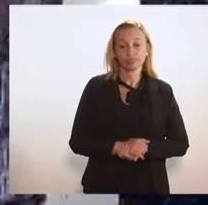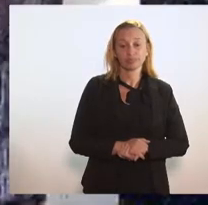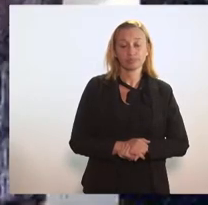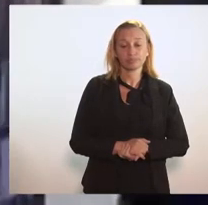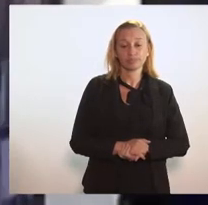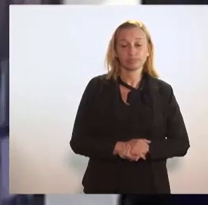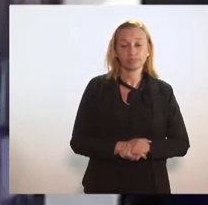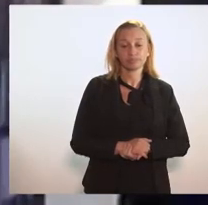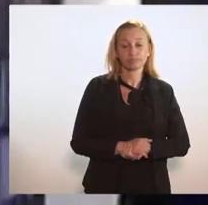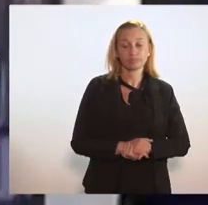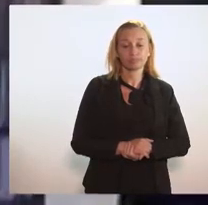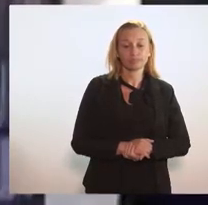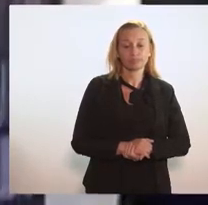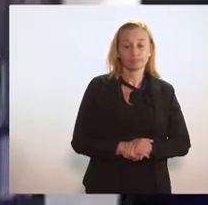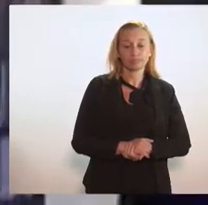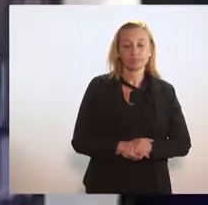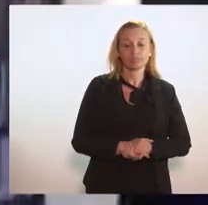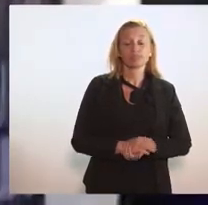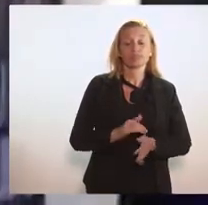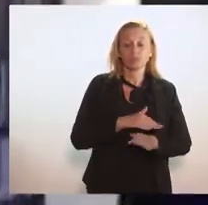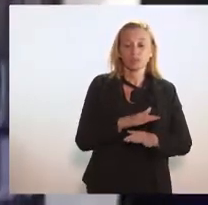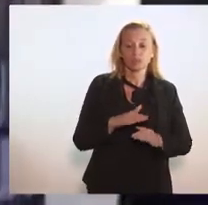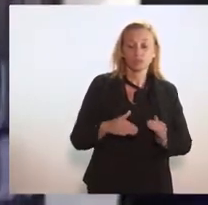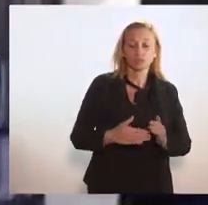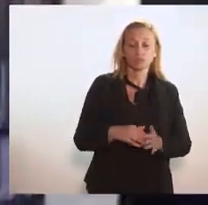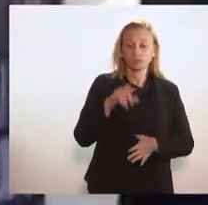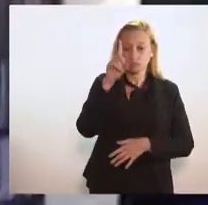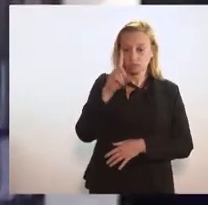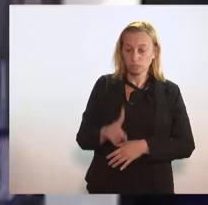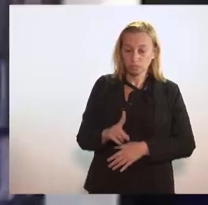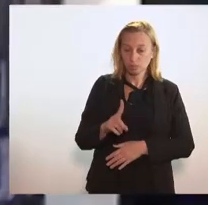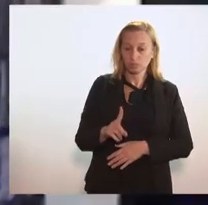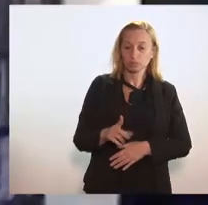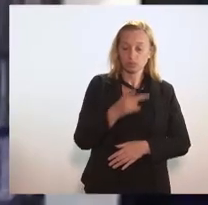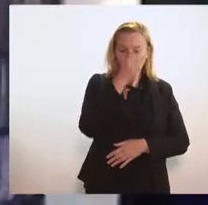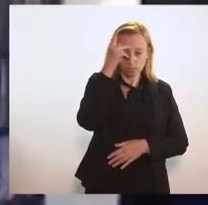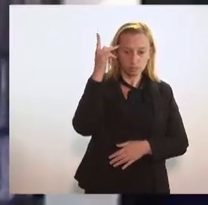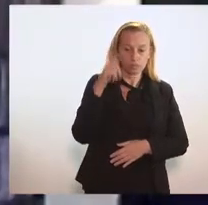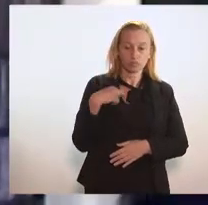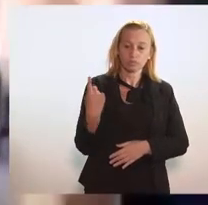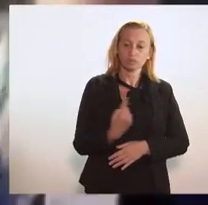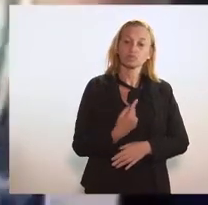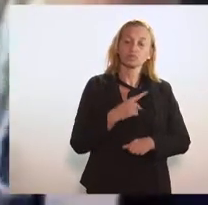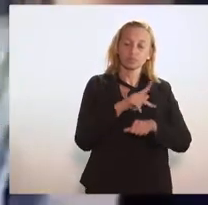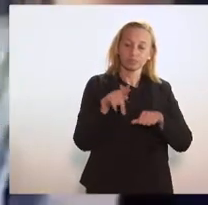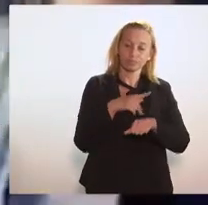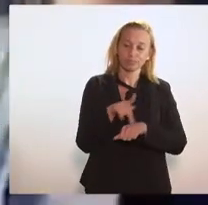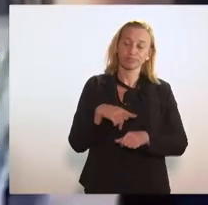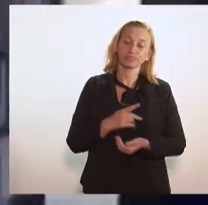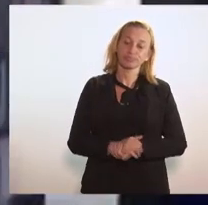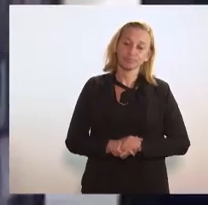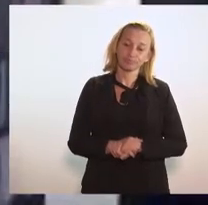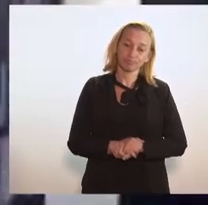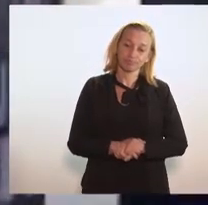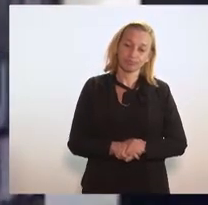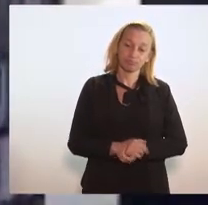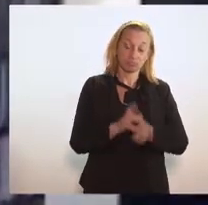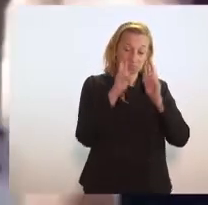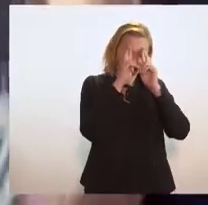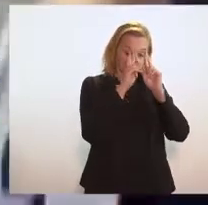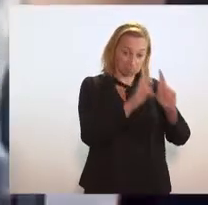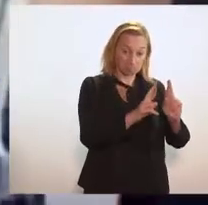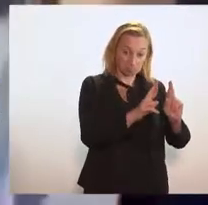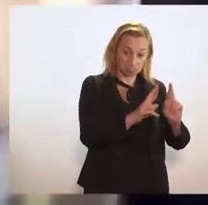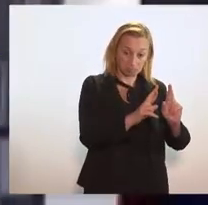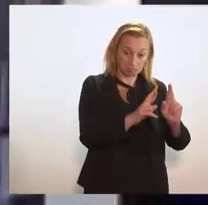do dever de todo cidadão de todas cidadão do nosso país fazer fosse respeita